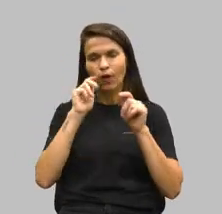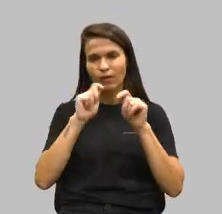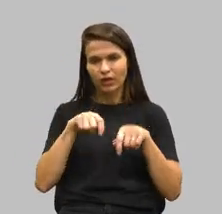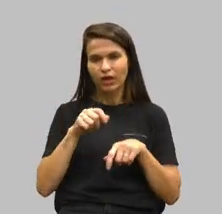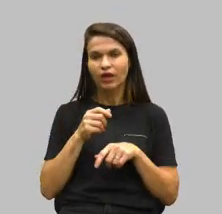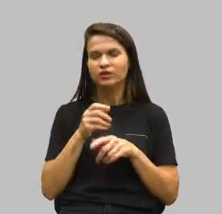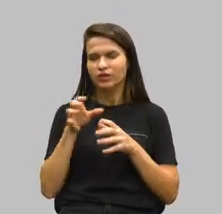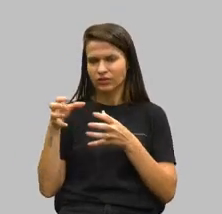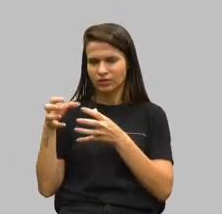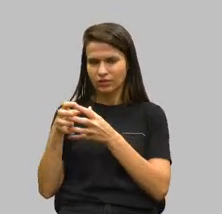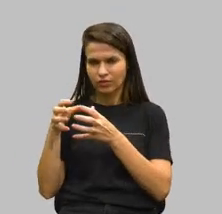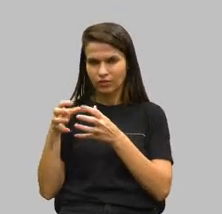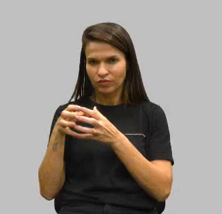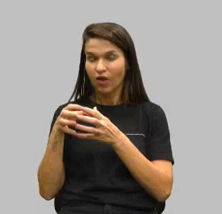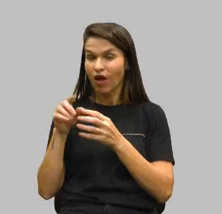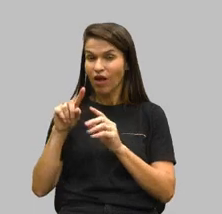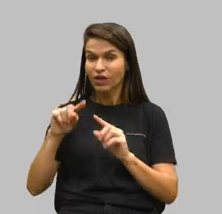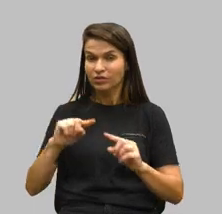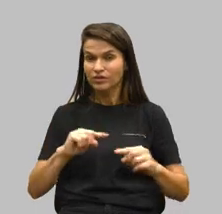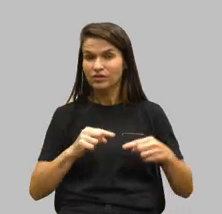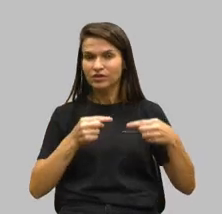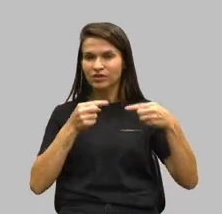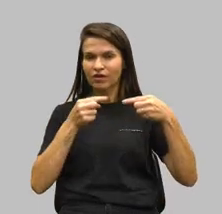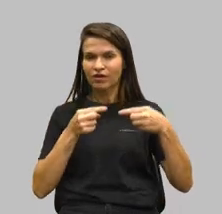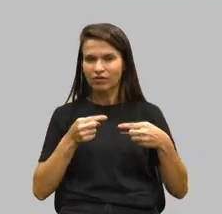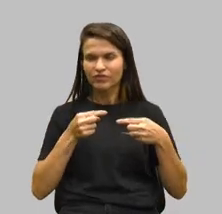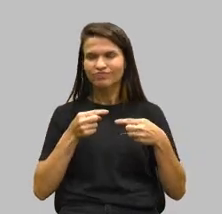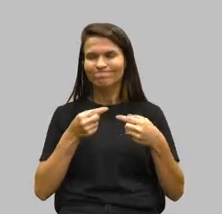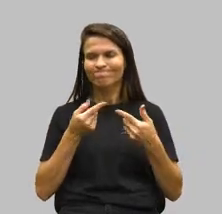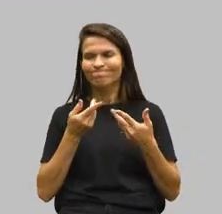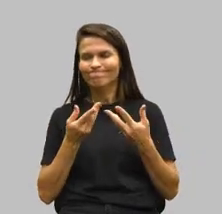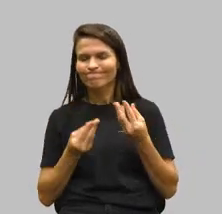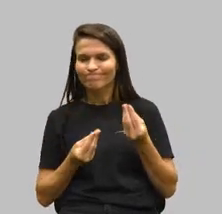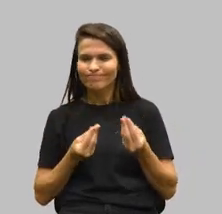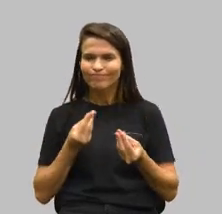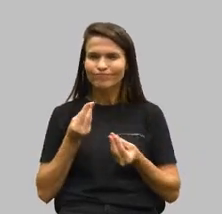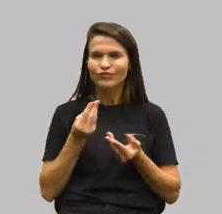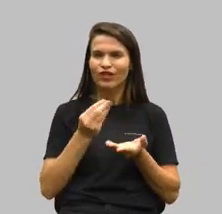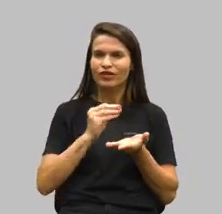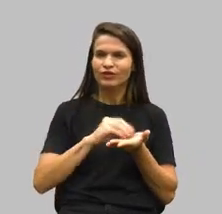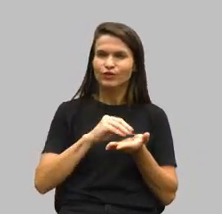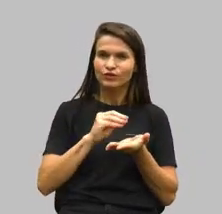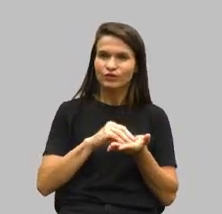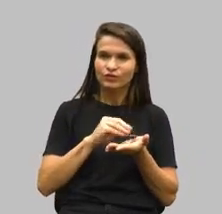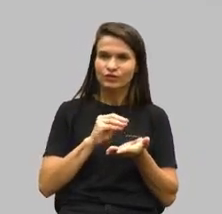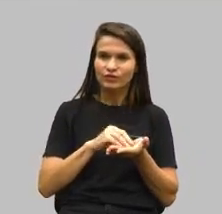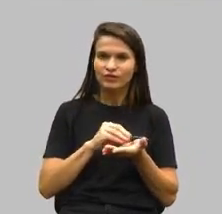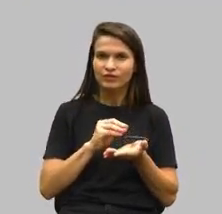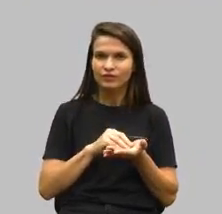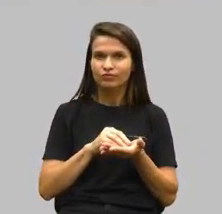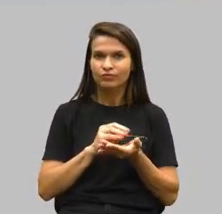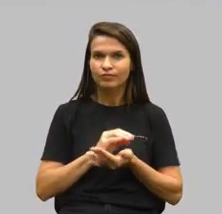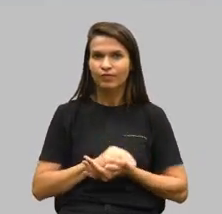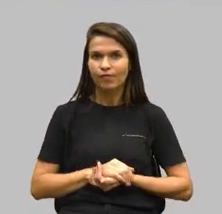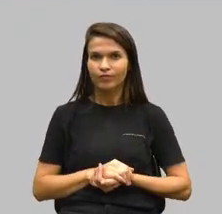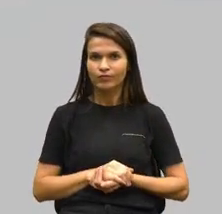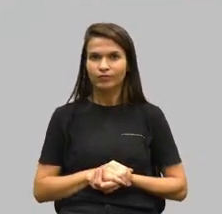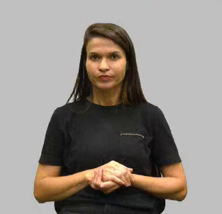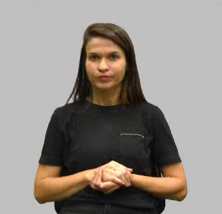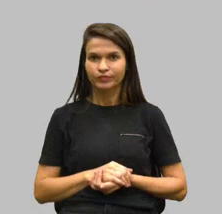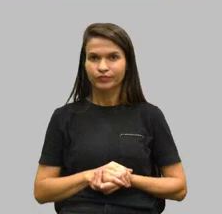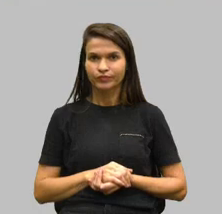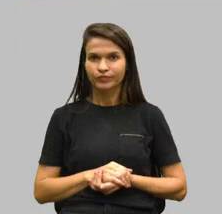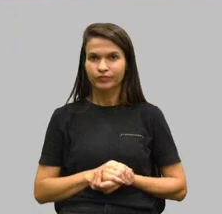é desafiador ficar pingando esperar nossos colegas